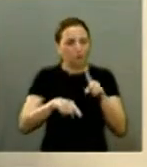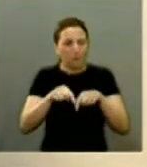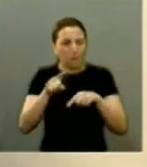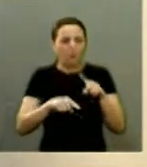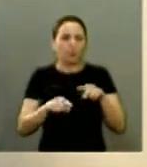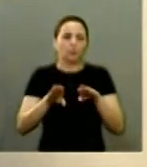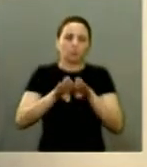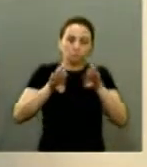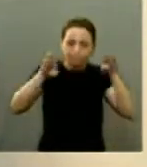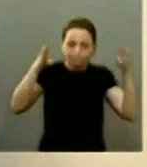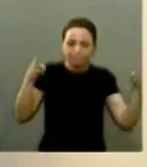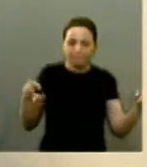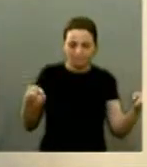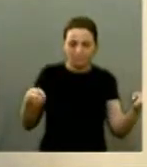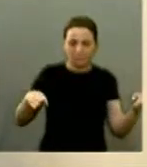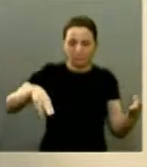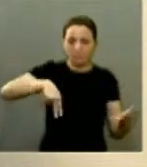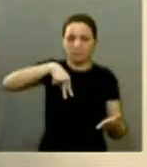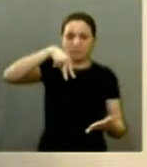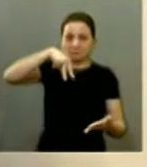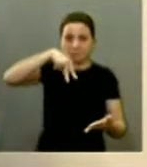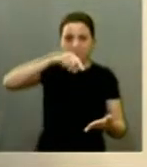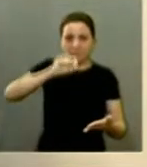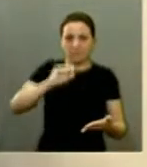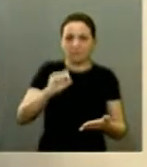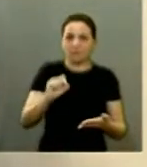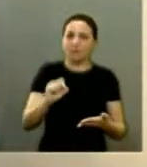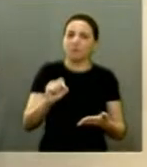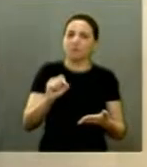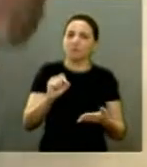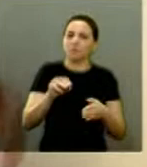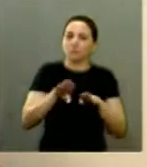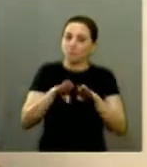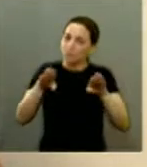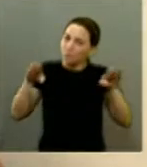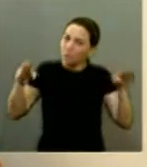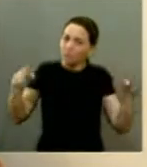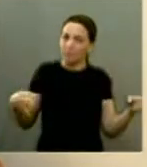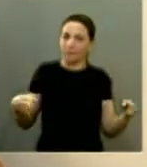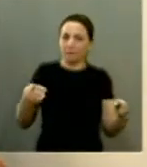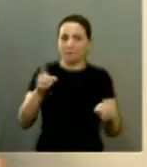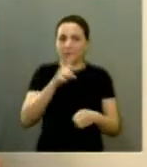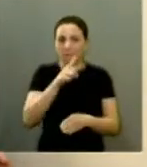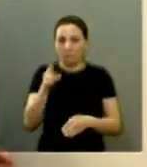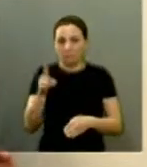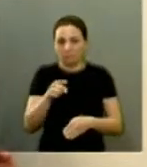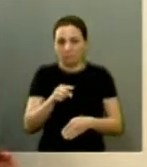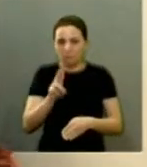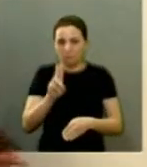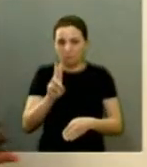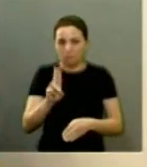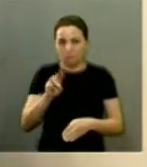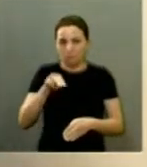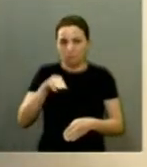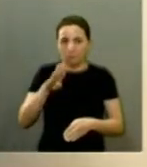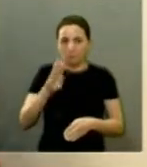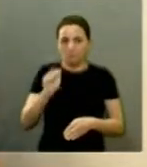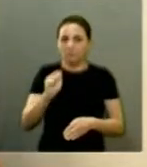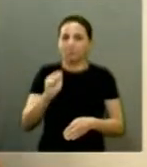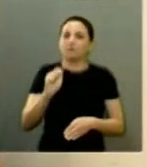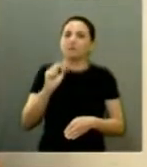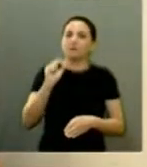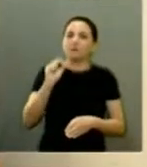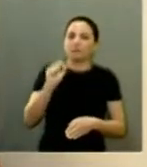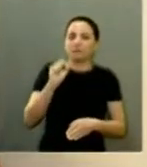que está a cidade, que está o país, e o palco da zumba do Santa Clara e da outra praça, mas eu vou